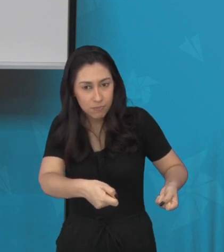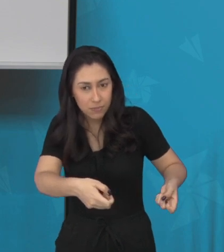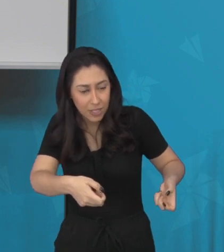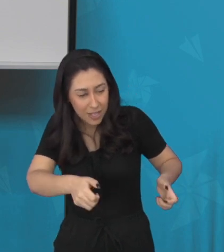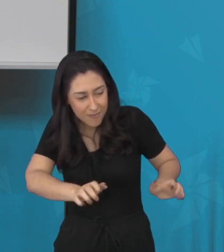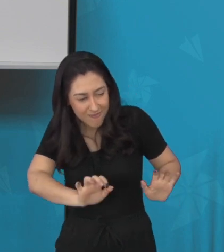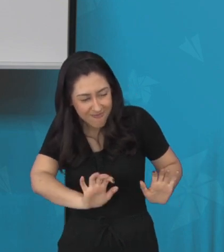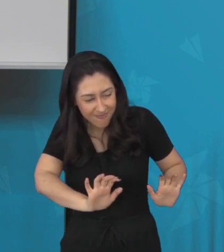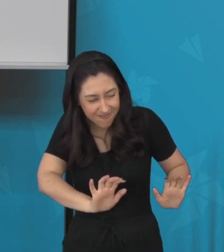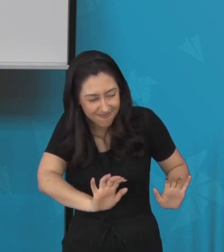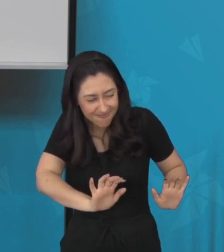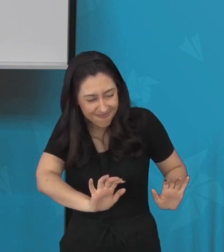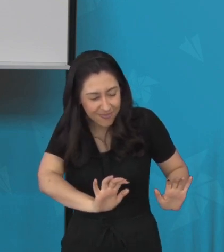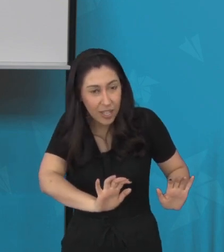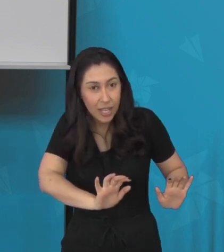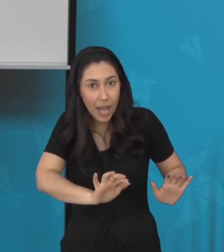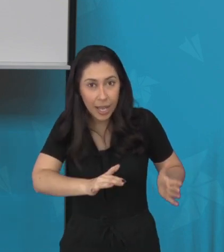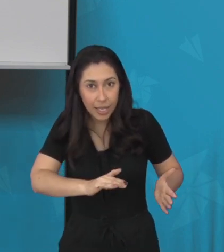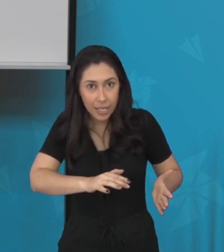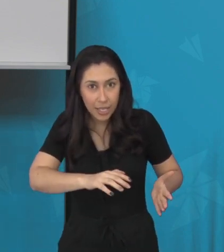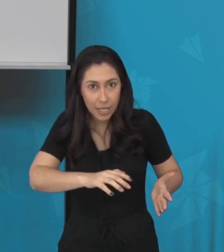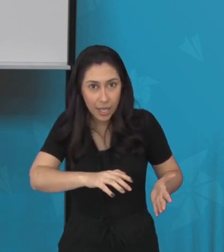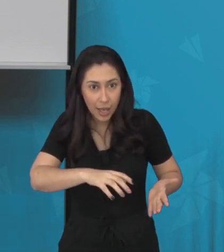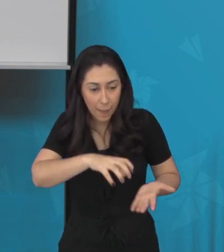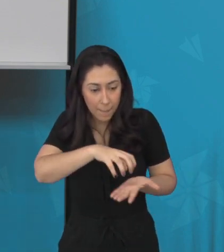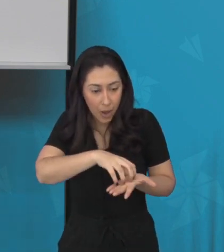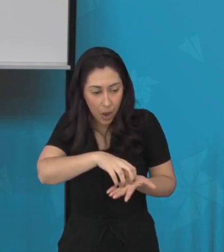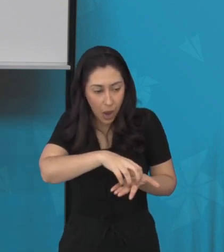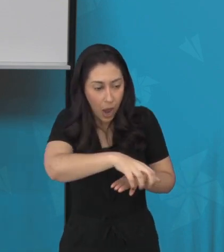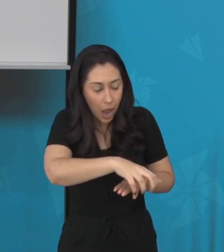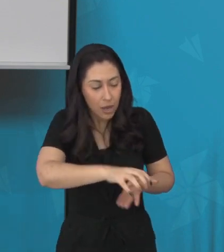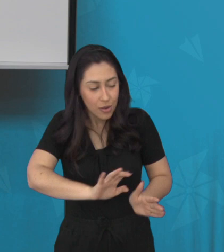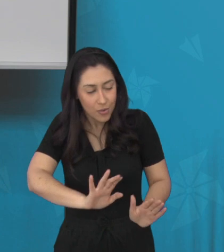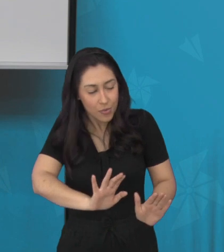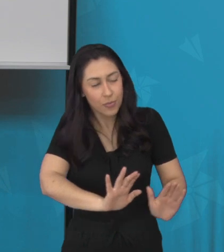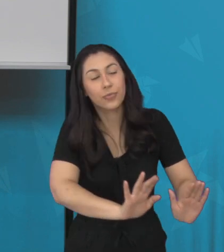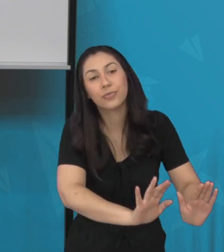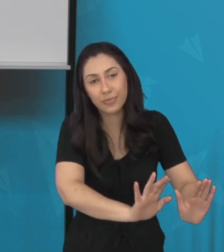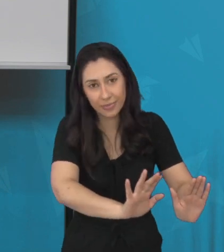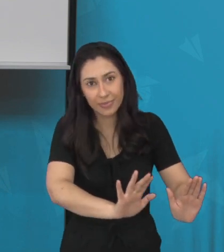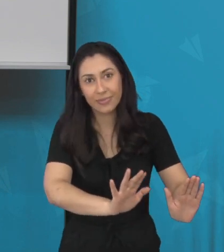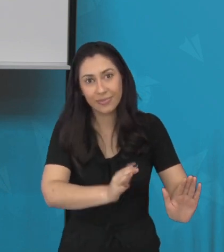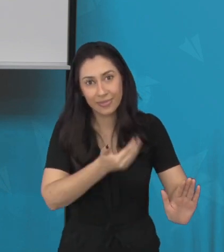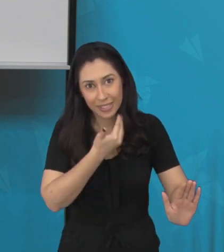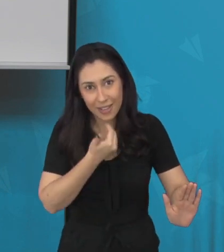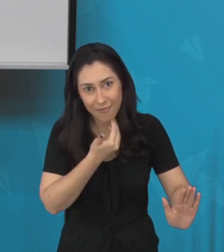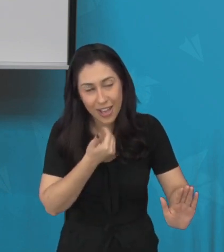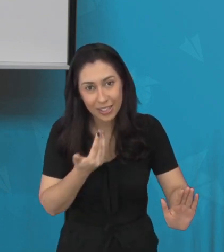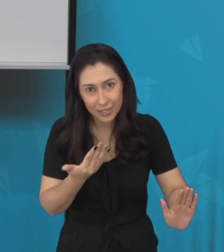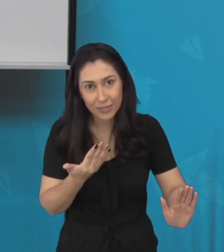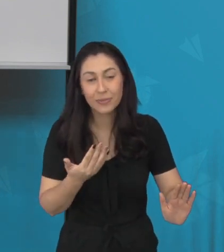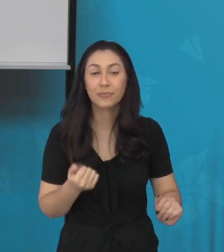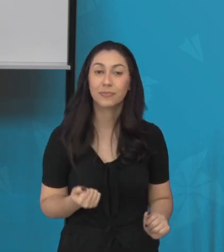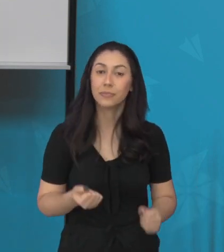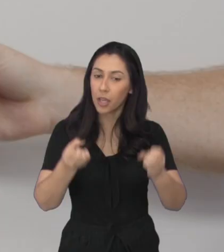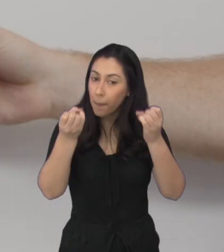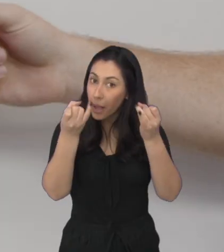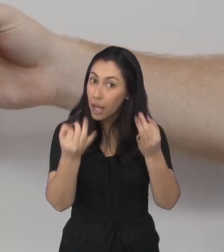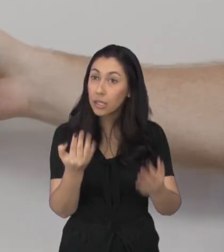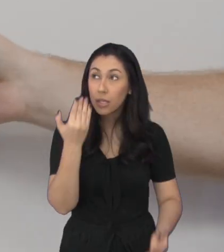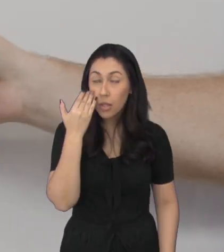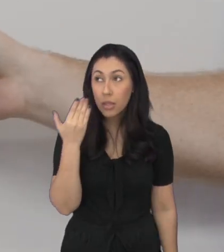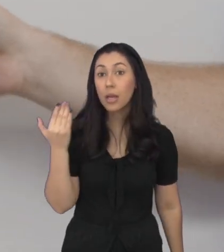Você está empurrando, quando a mesa descola do chão, é mais fácil manter. Tá bom? A explicação está aqui.